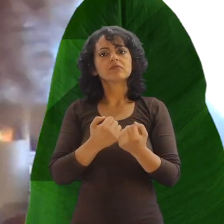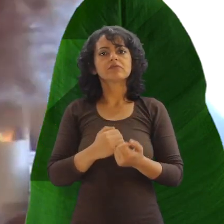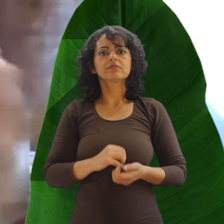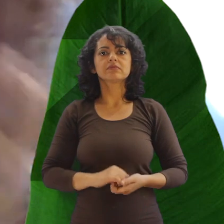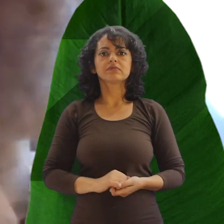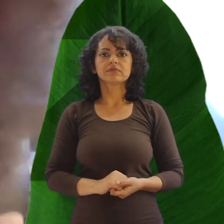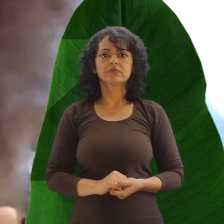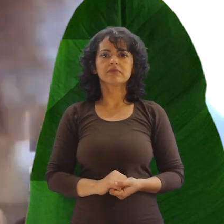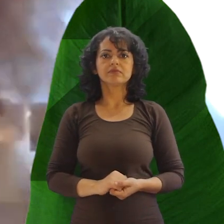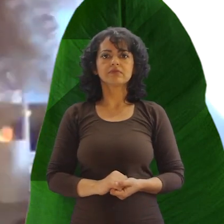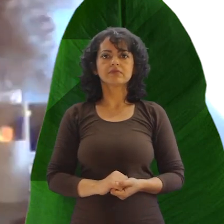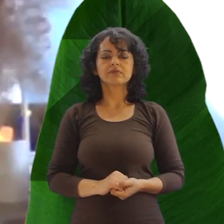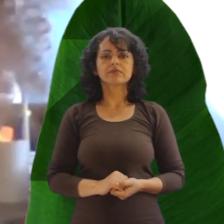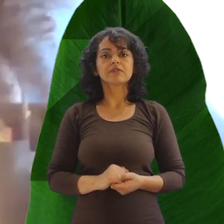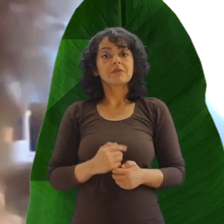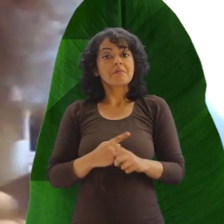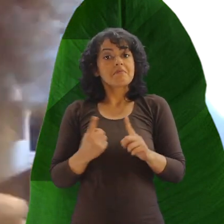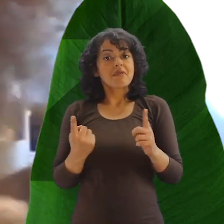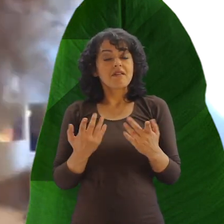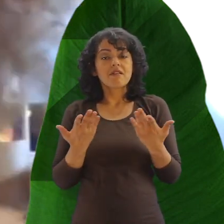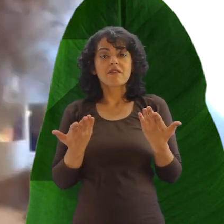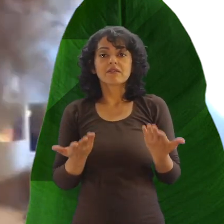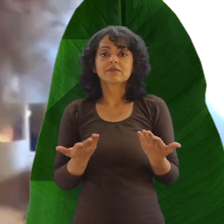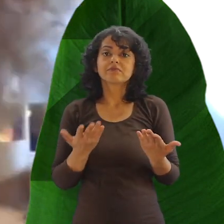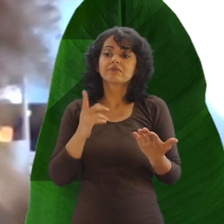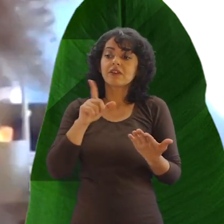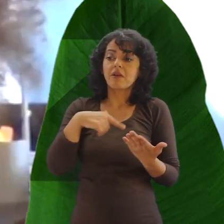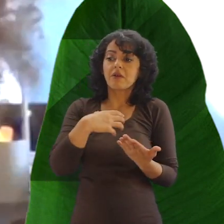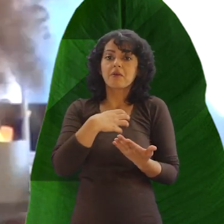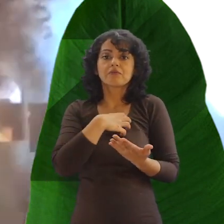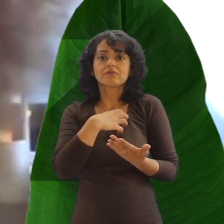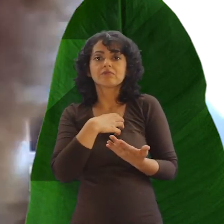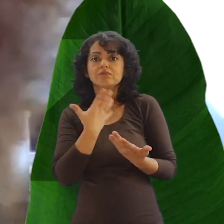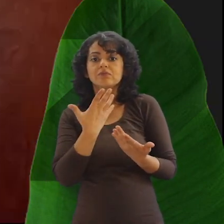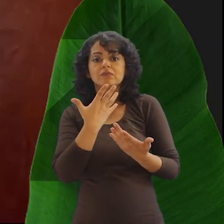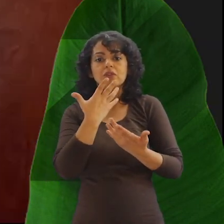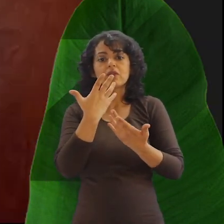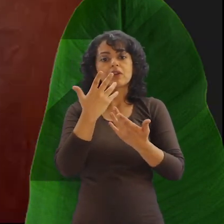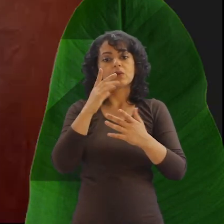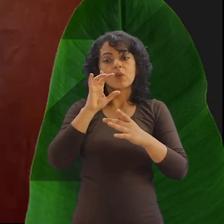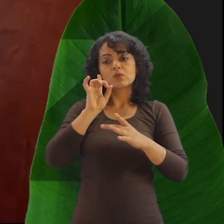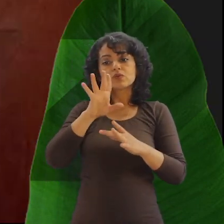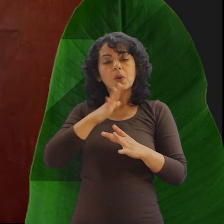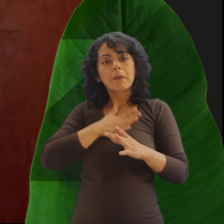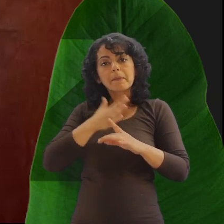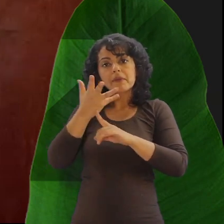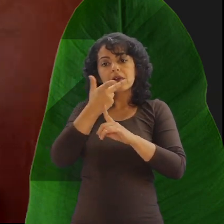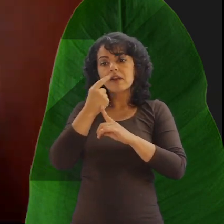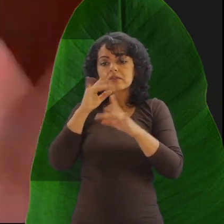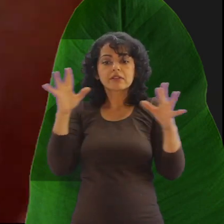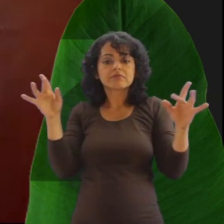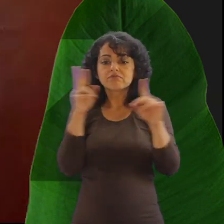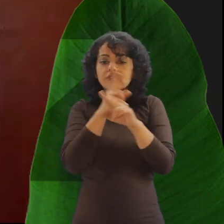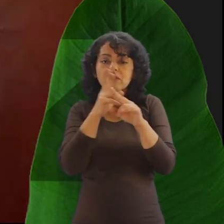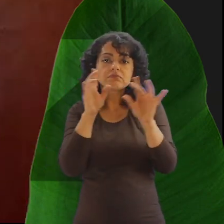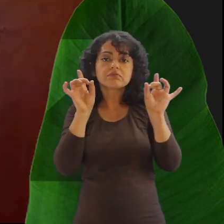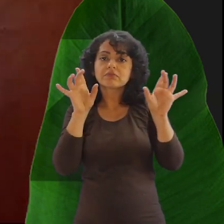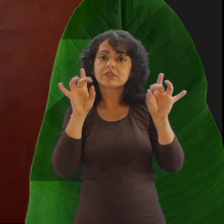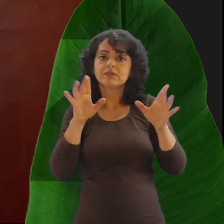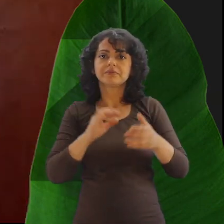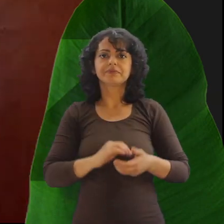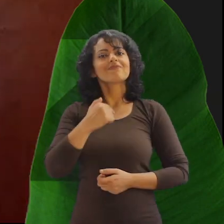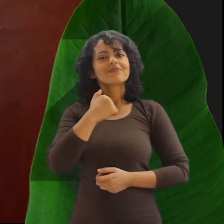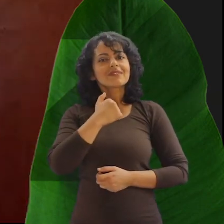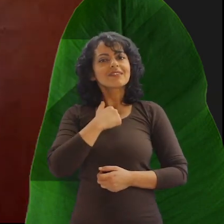Mas é de um jeito que só aquela obra vai se relacionar. O meu maior crescimento